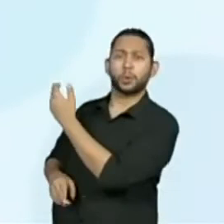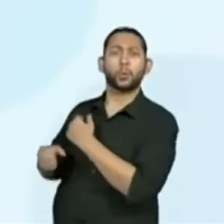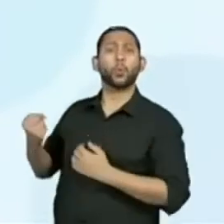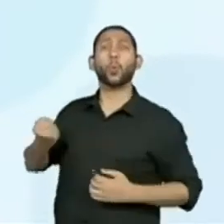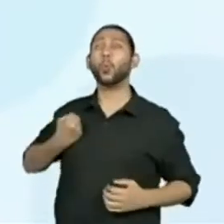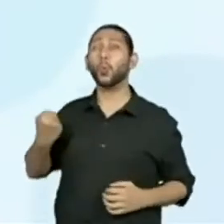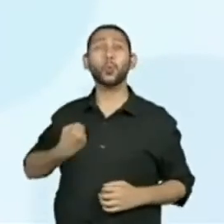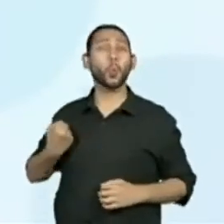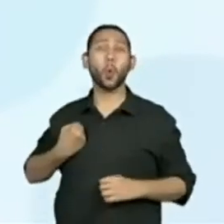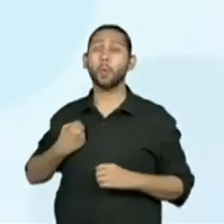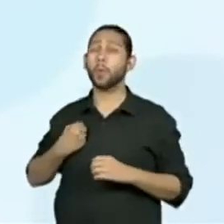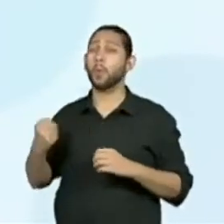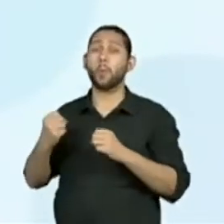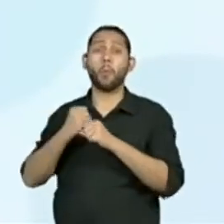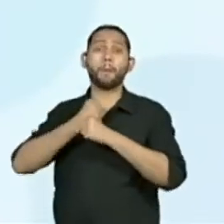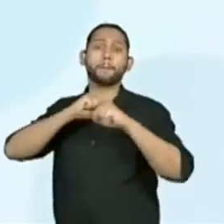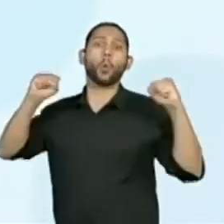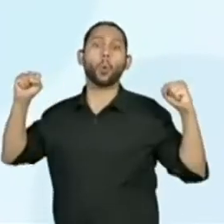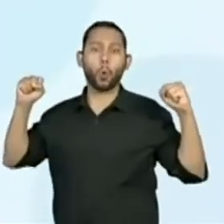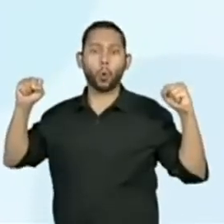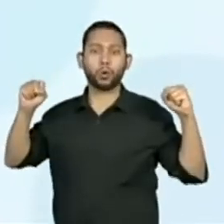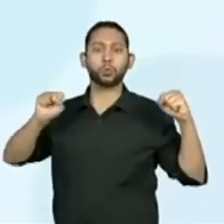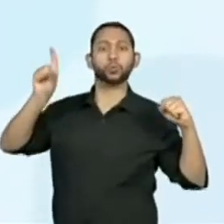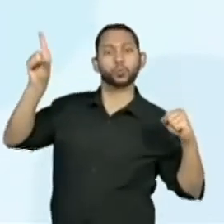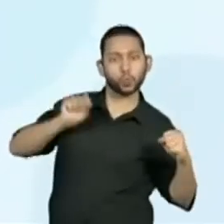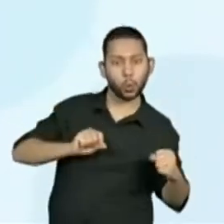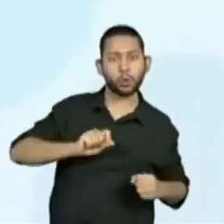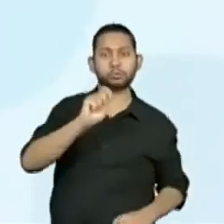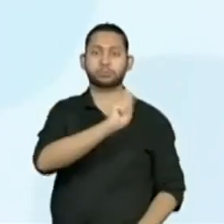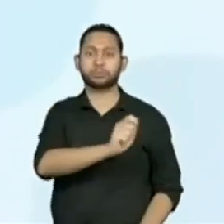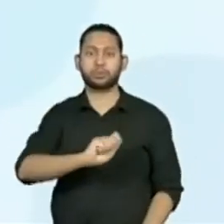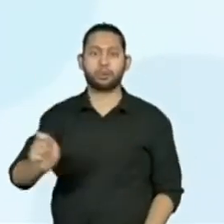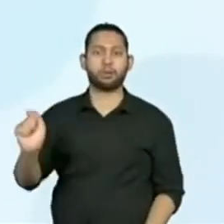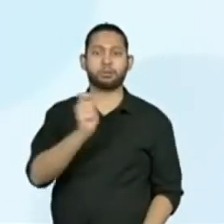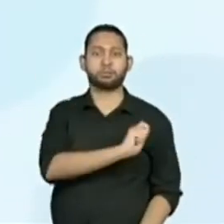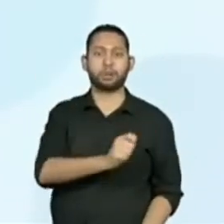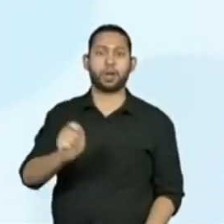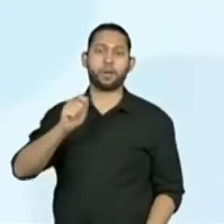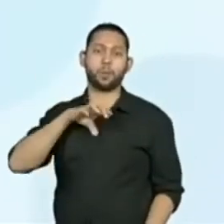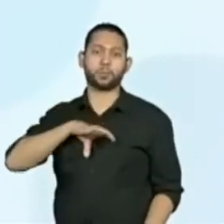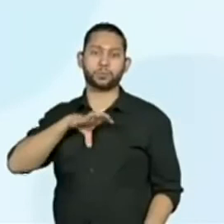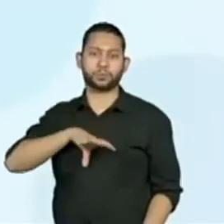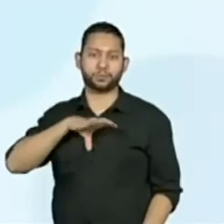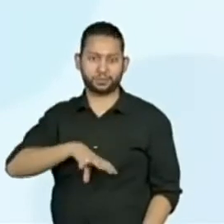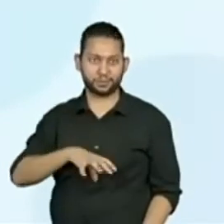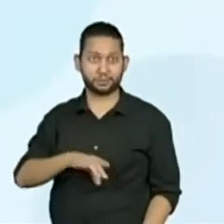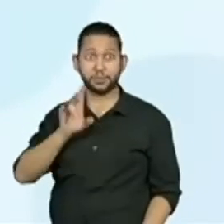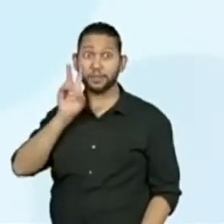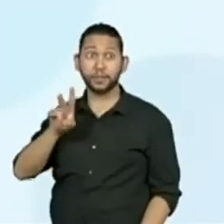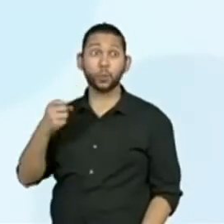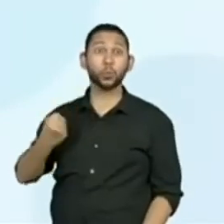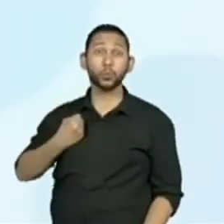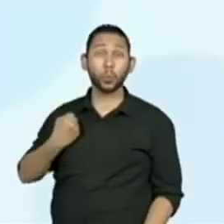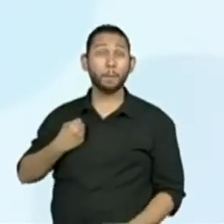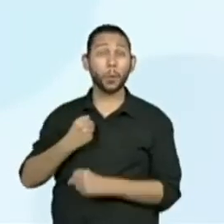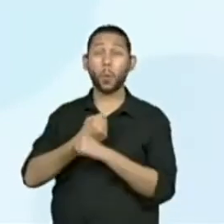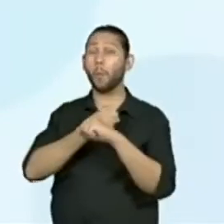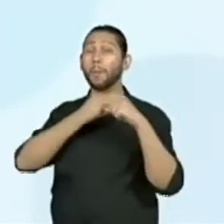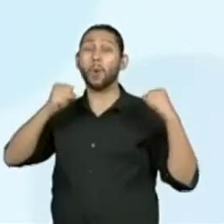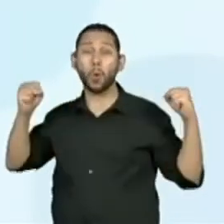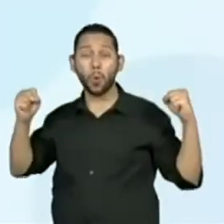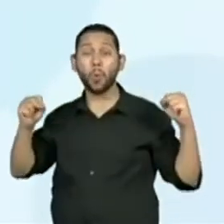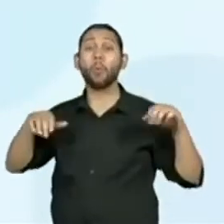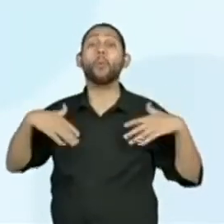dois maiores números, certo? Então, vocês vão pegar aqui os dois maiores números e escrever por extenso